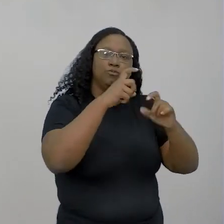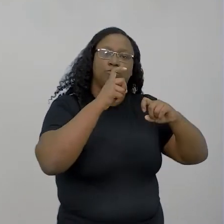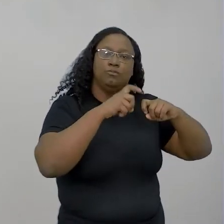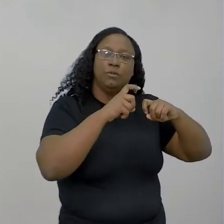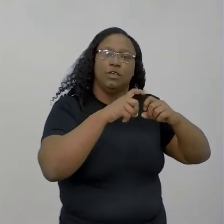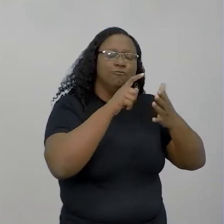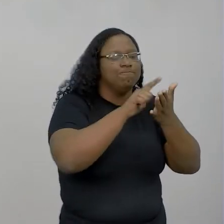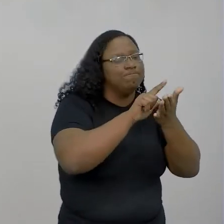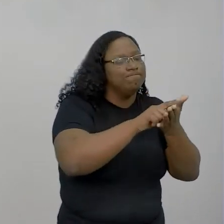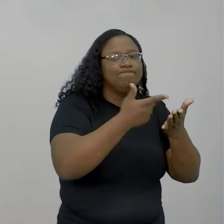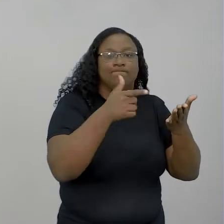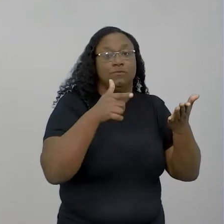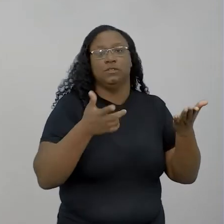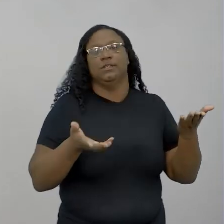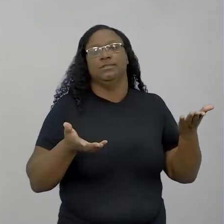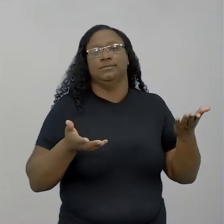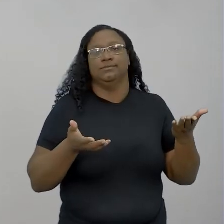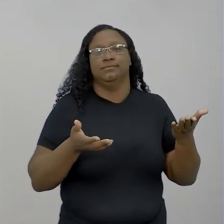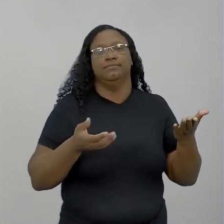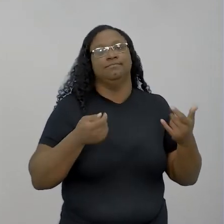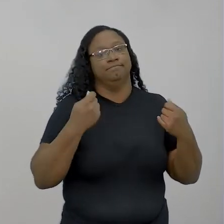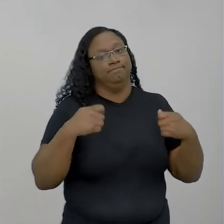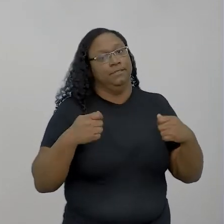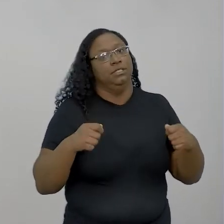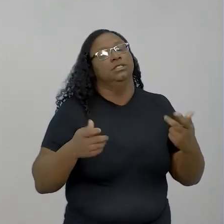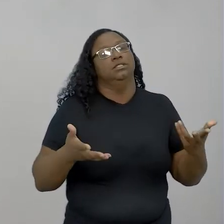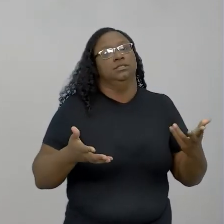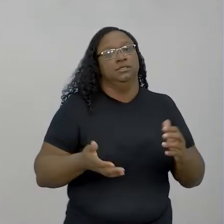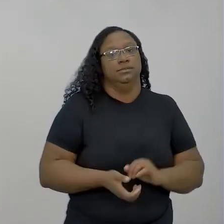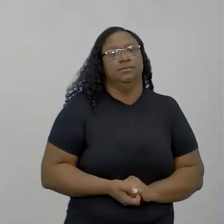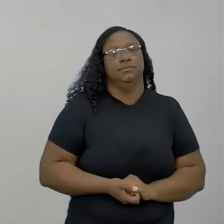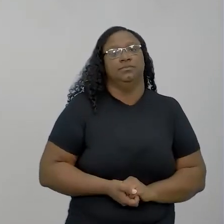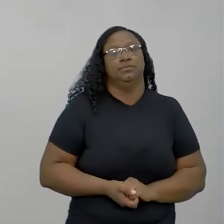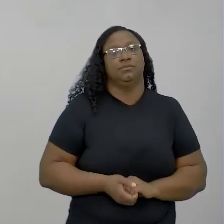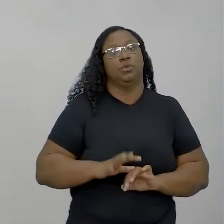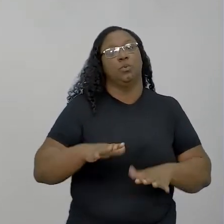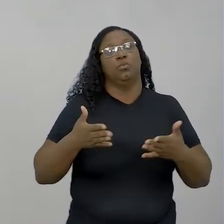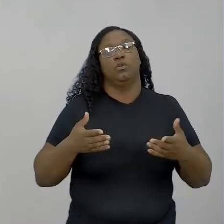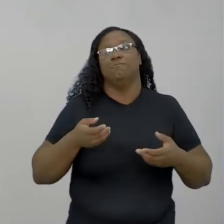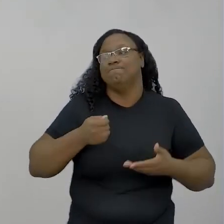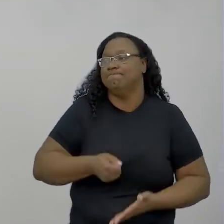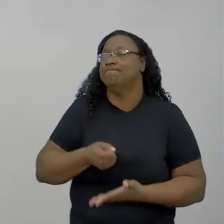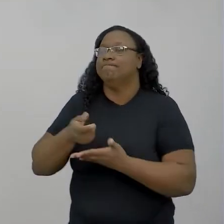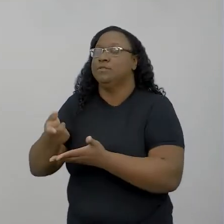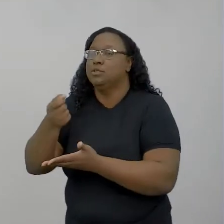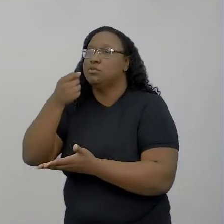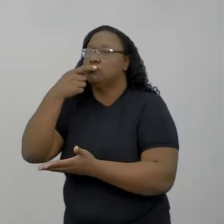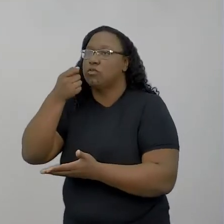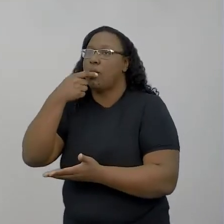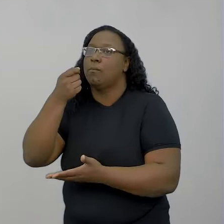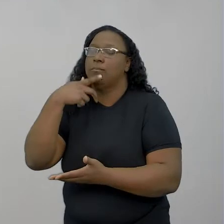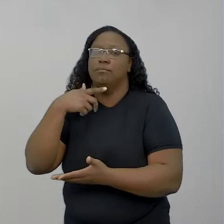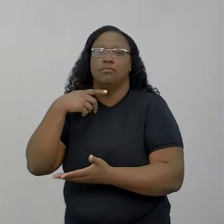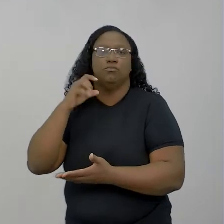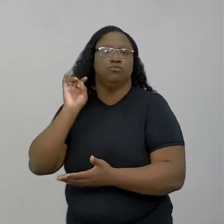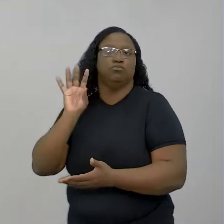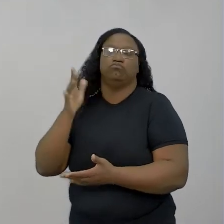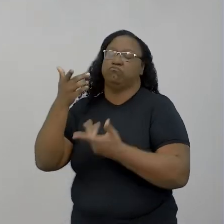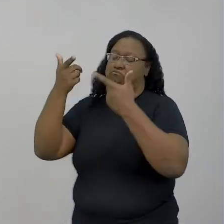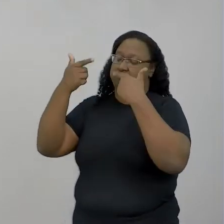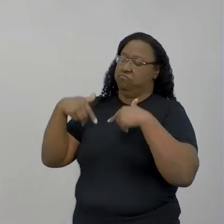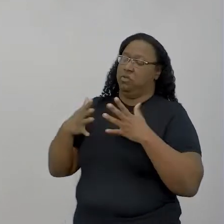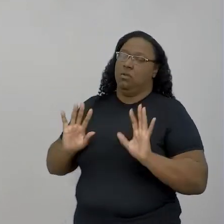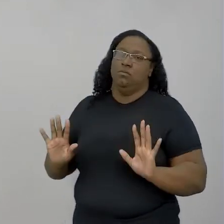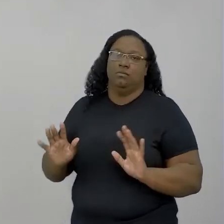aí o devido aparato médico, né? Então, quando a gente se automedica, também acontece esse processo aí de